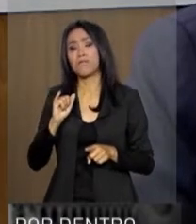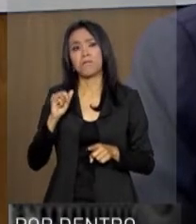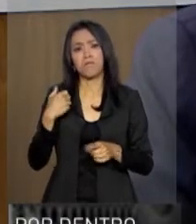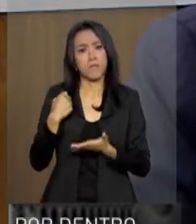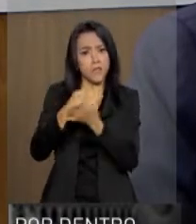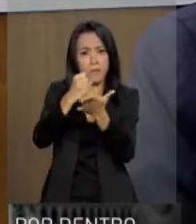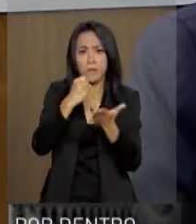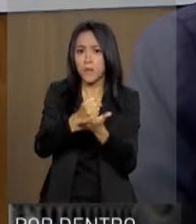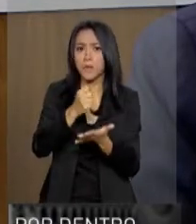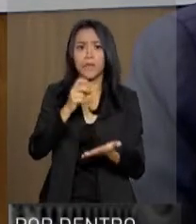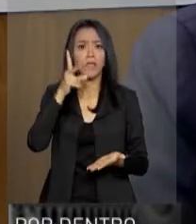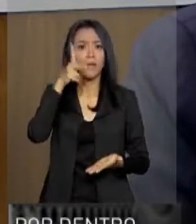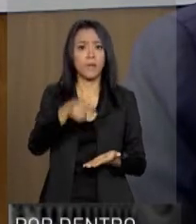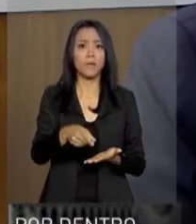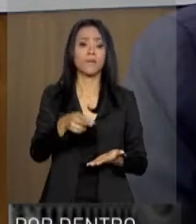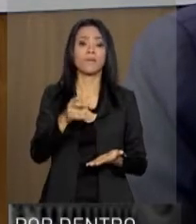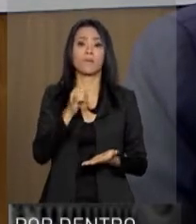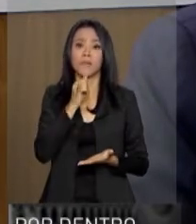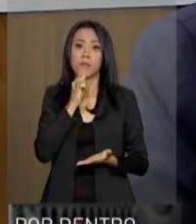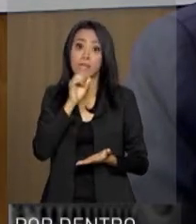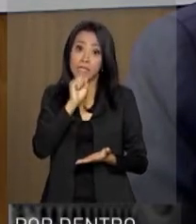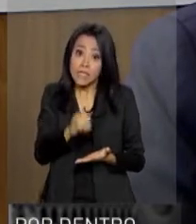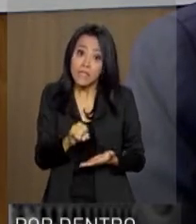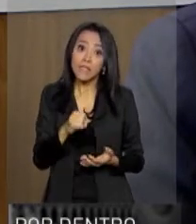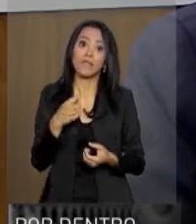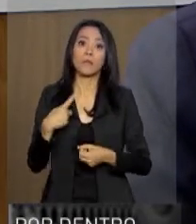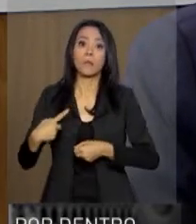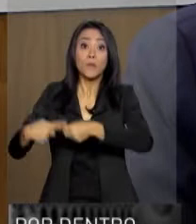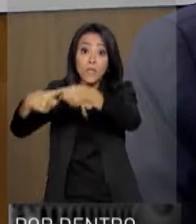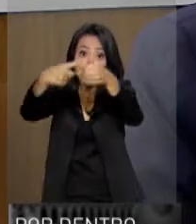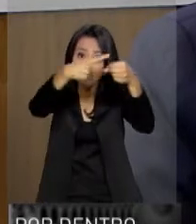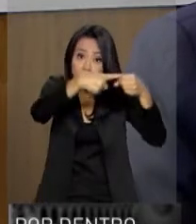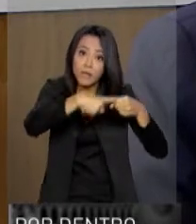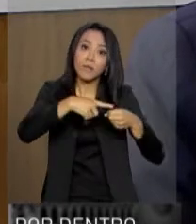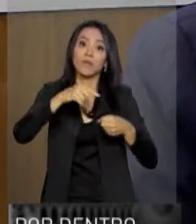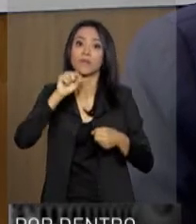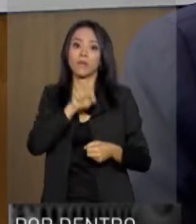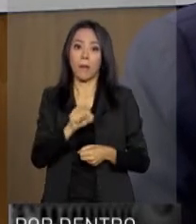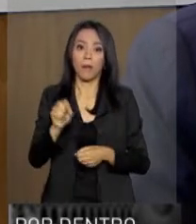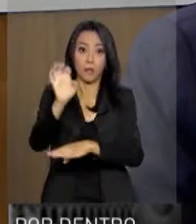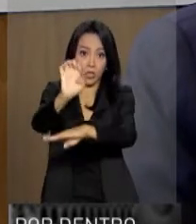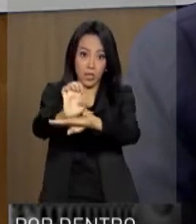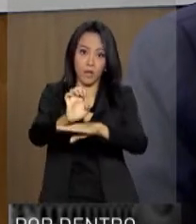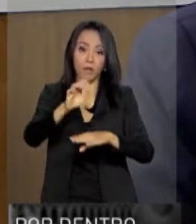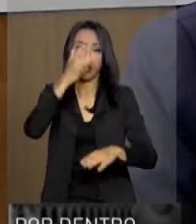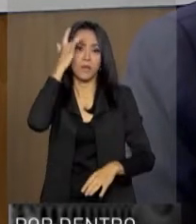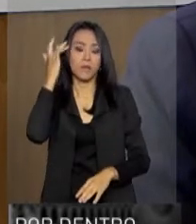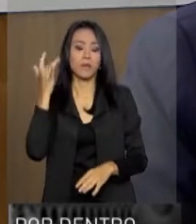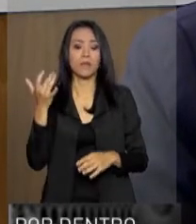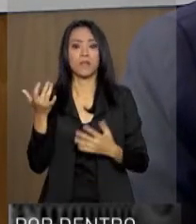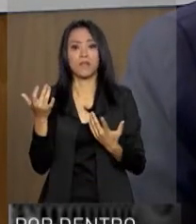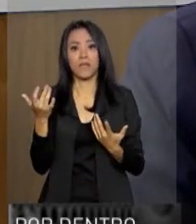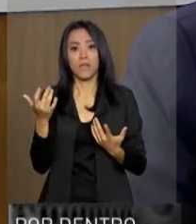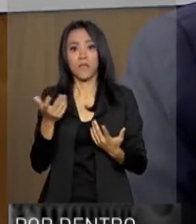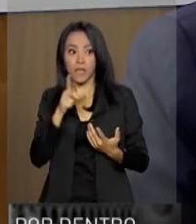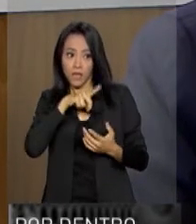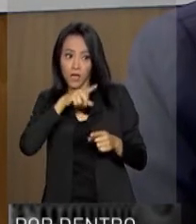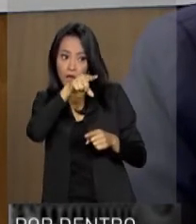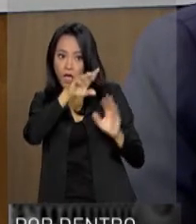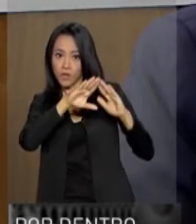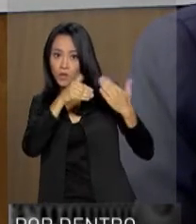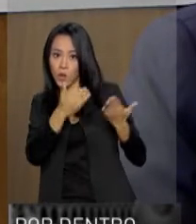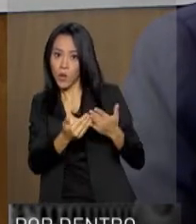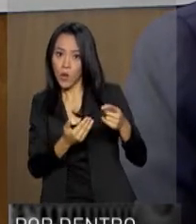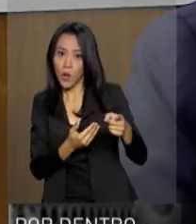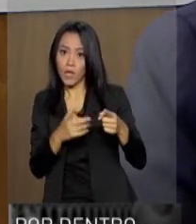agentes públicos que são município onde tem gente pessoas vivendo onde tem escola ontem